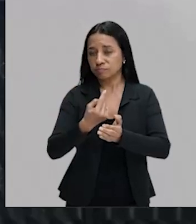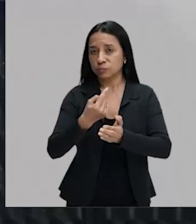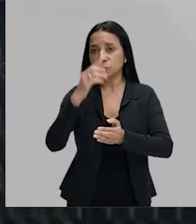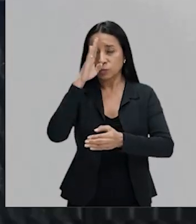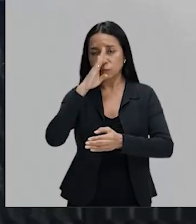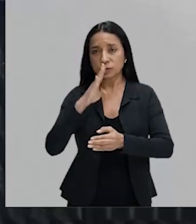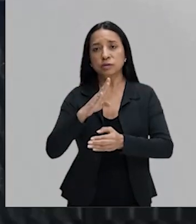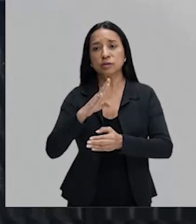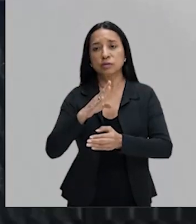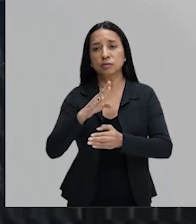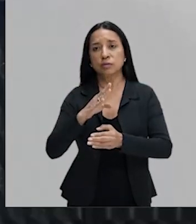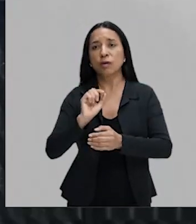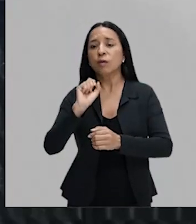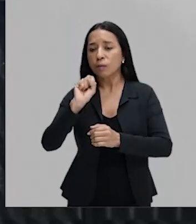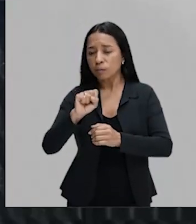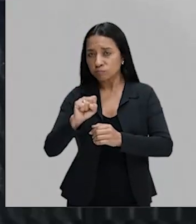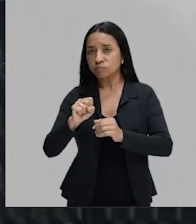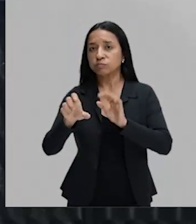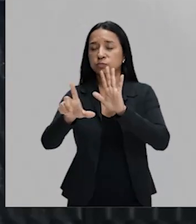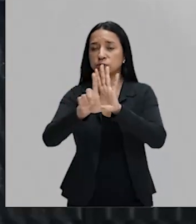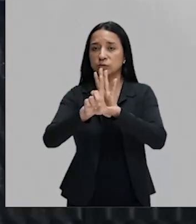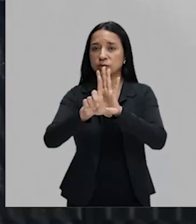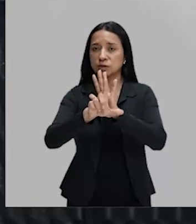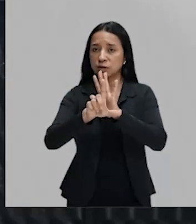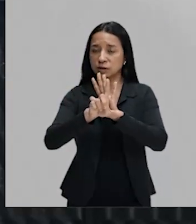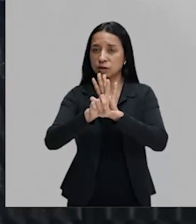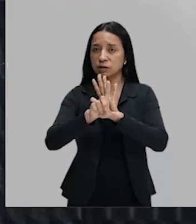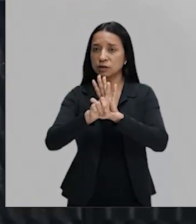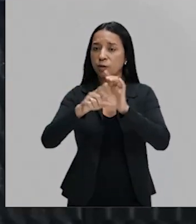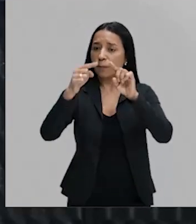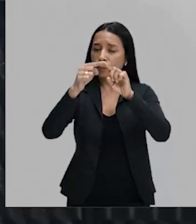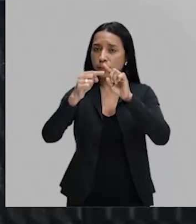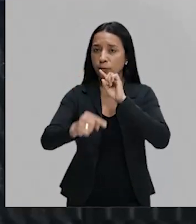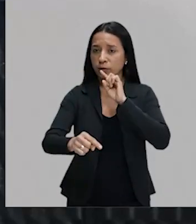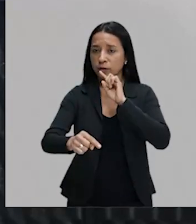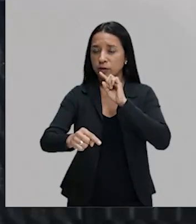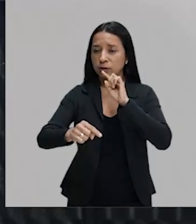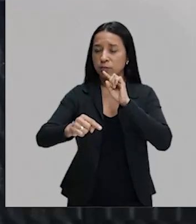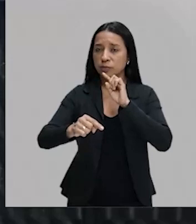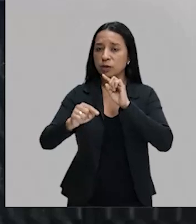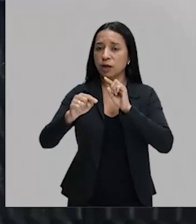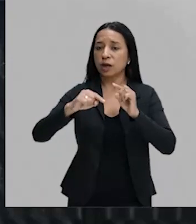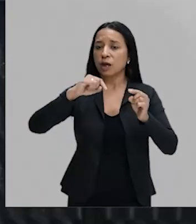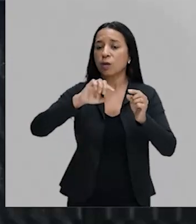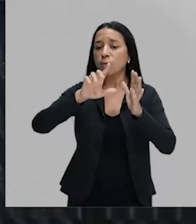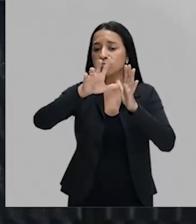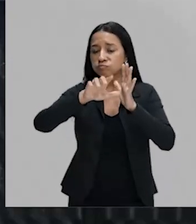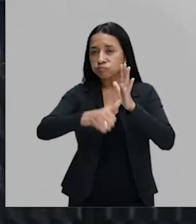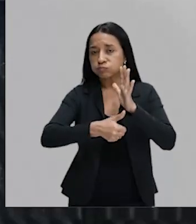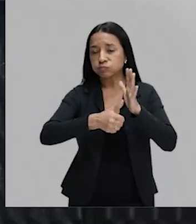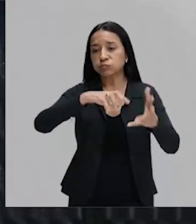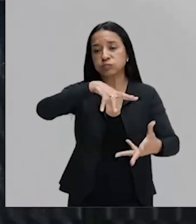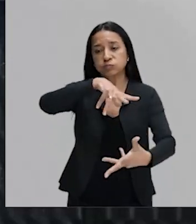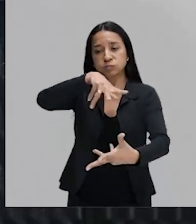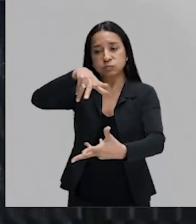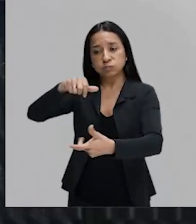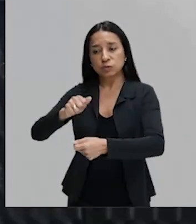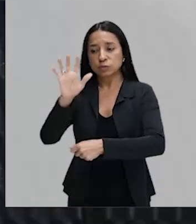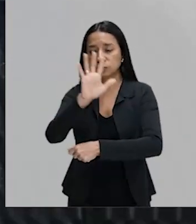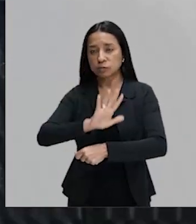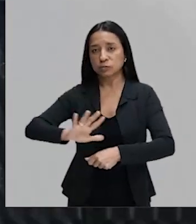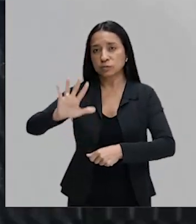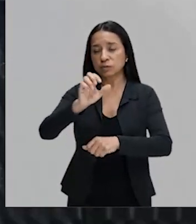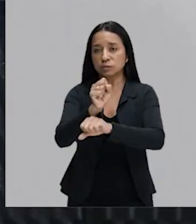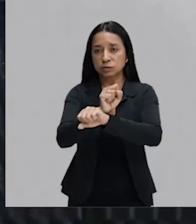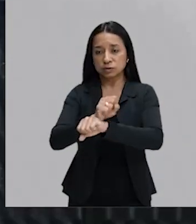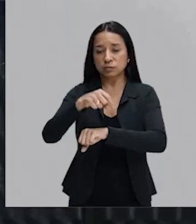essa lei Eusébio de Queiroz, que proíbe o tráfico internacional de escravos para o Brasil, o que se